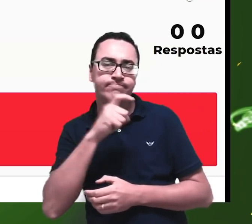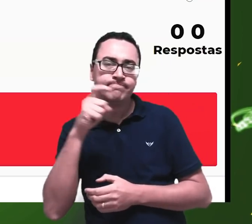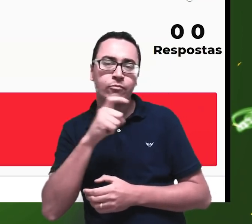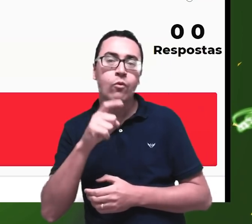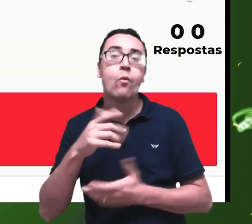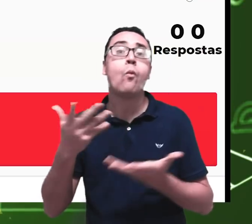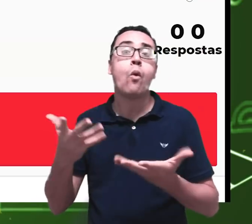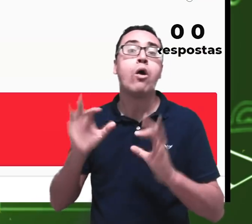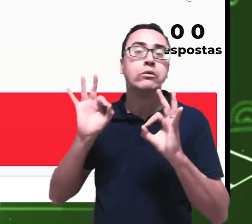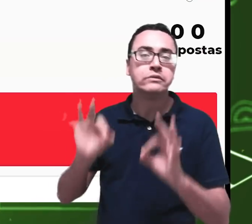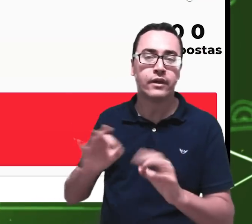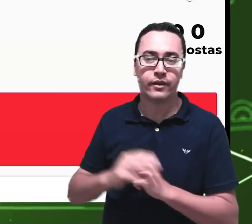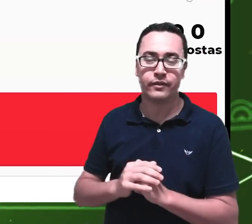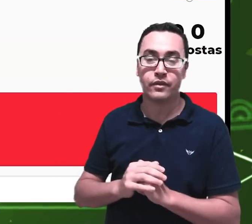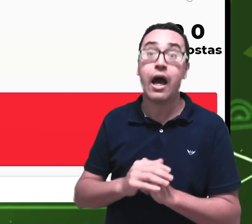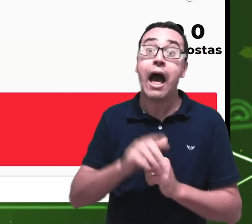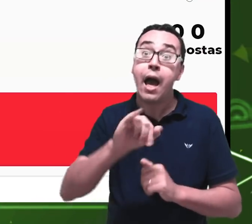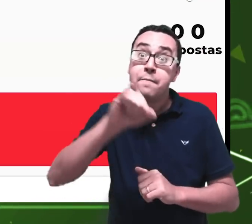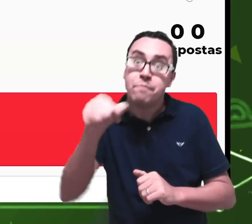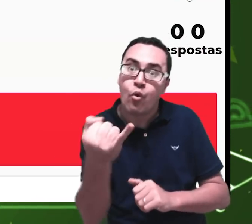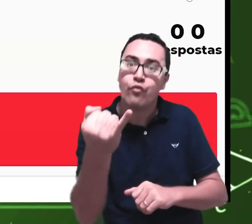caderno. Eu já vou anotar a minha.